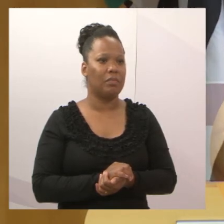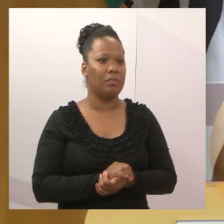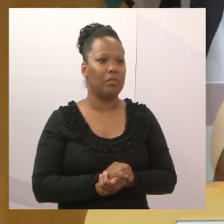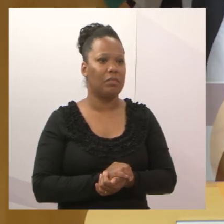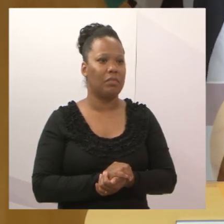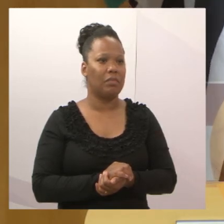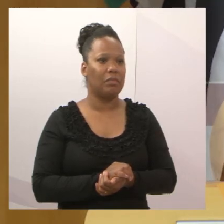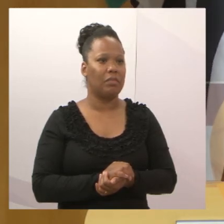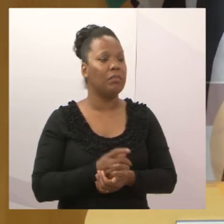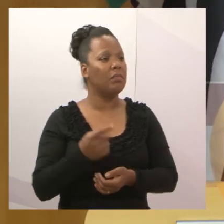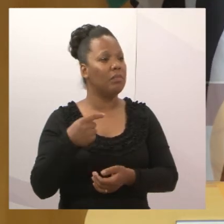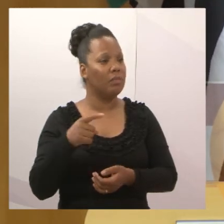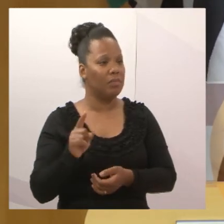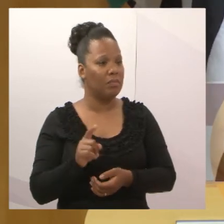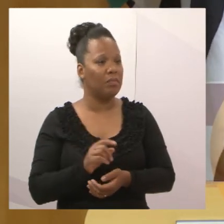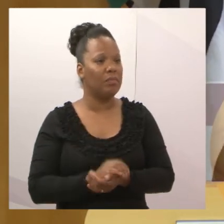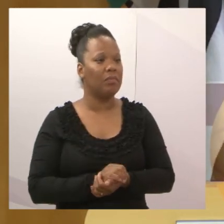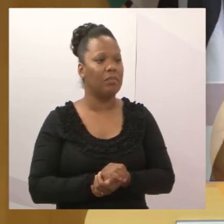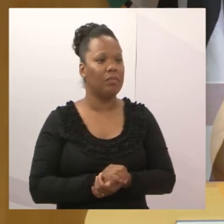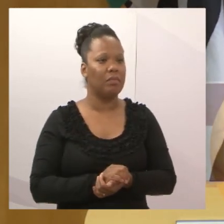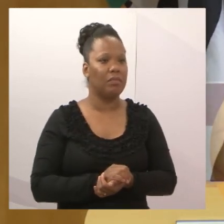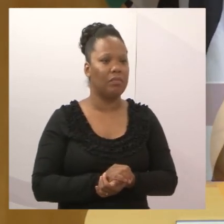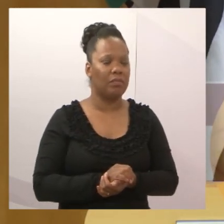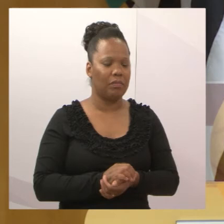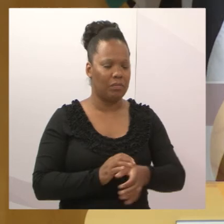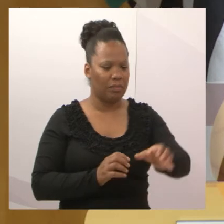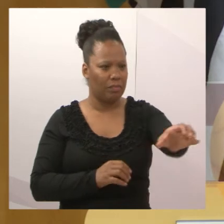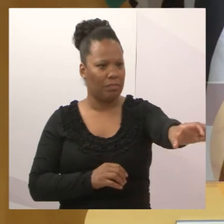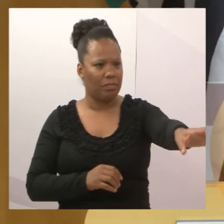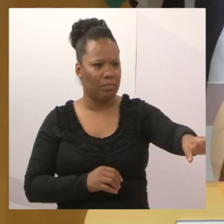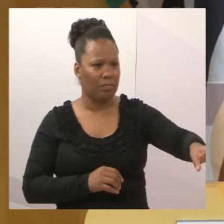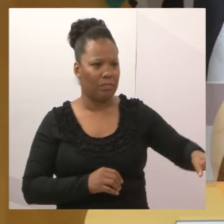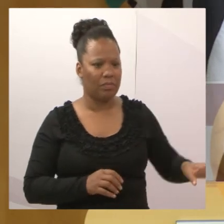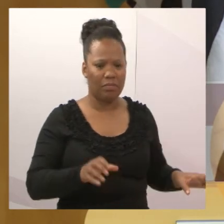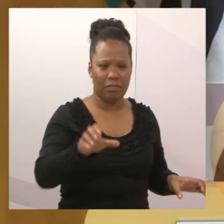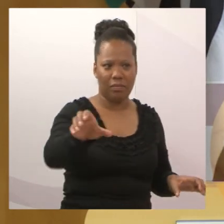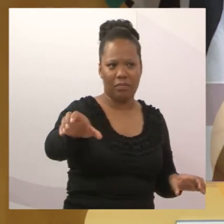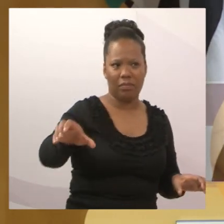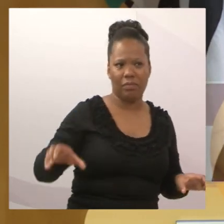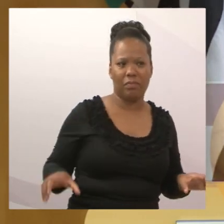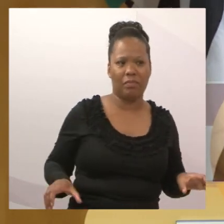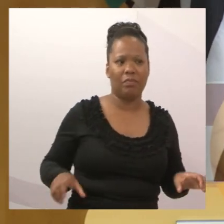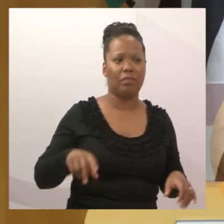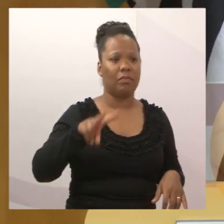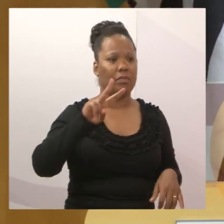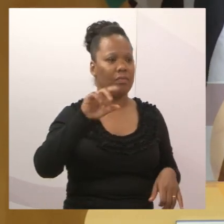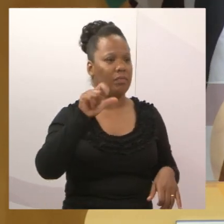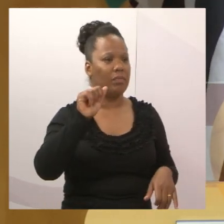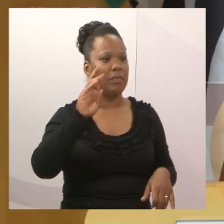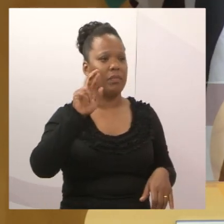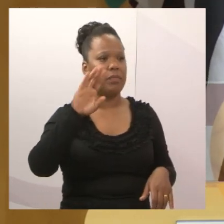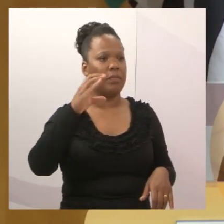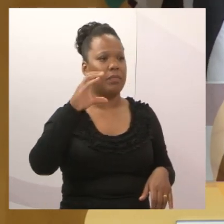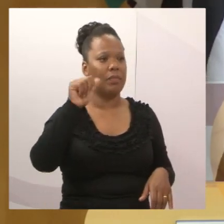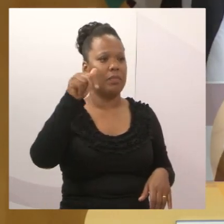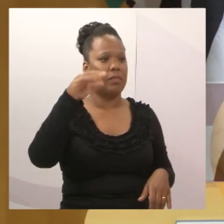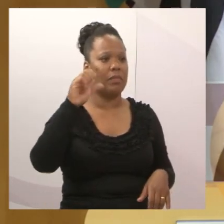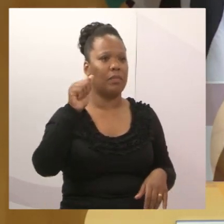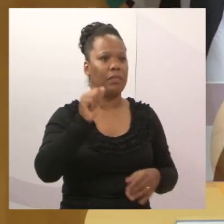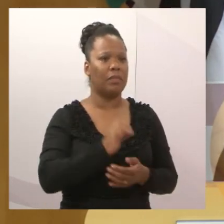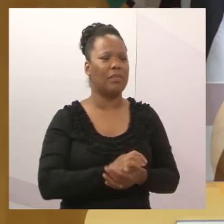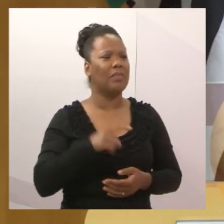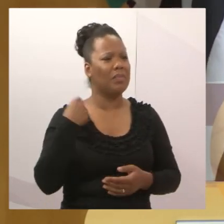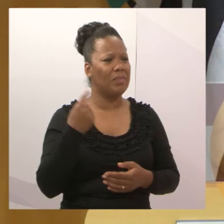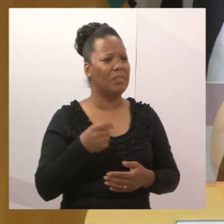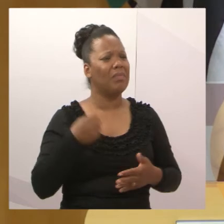Dê uma chegadinha no canteiro central, nas calçadas do Vila Branca. O tanto que nós